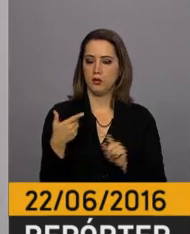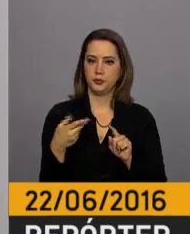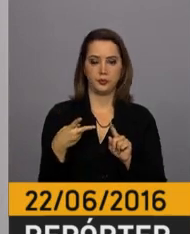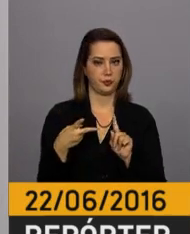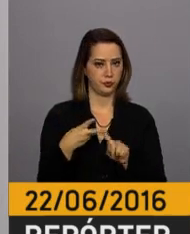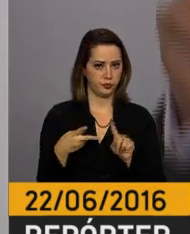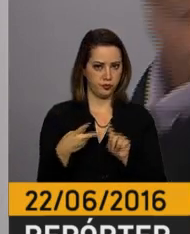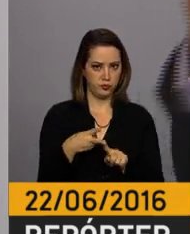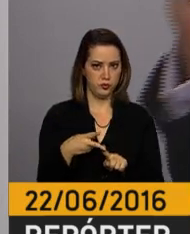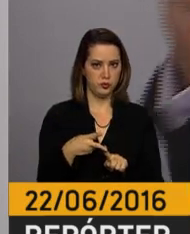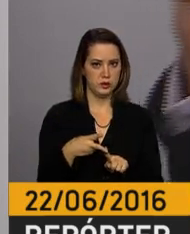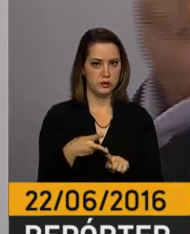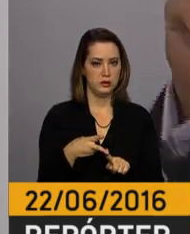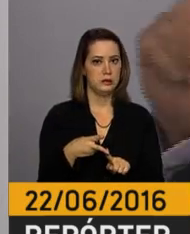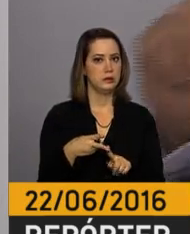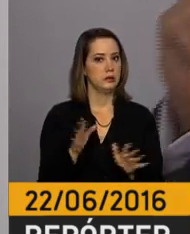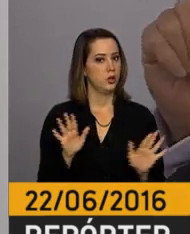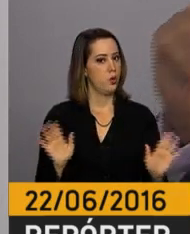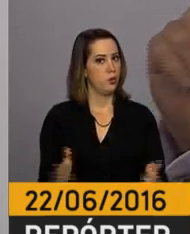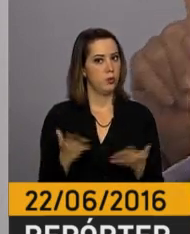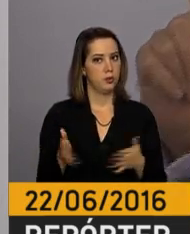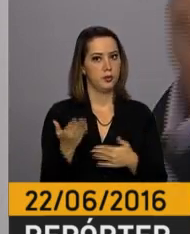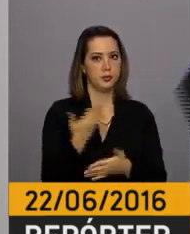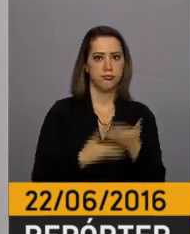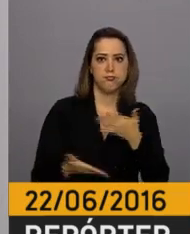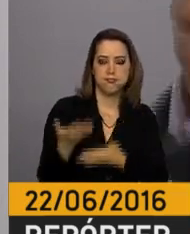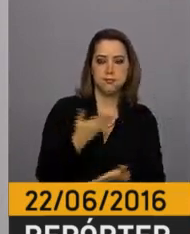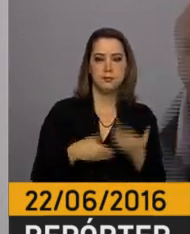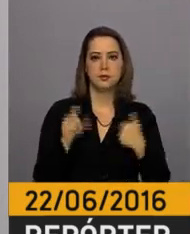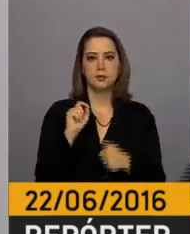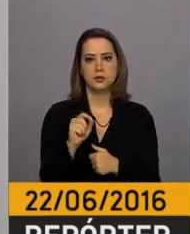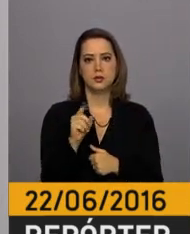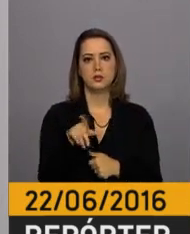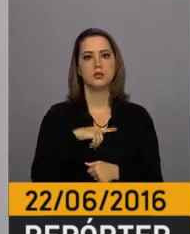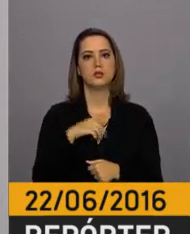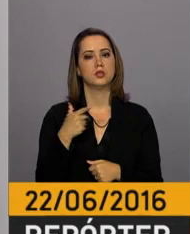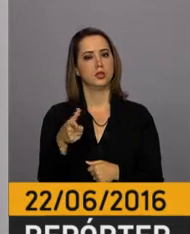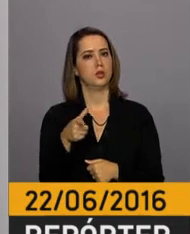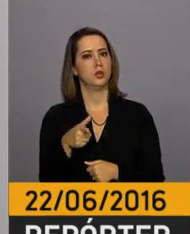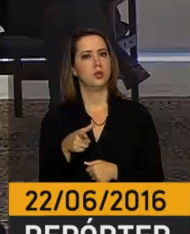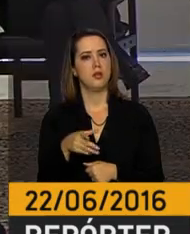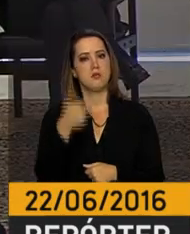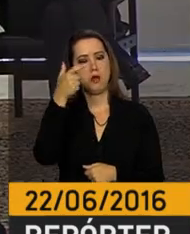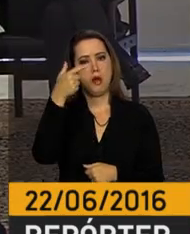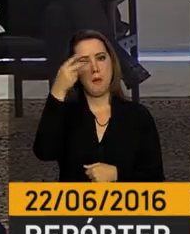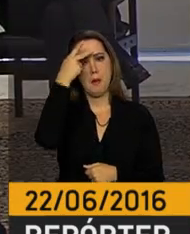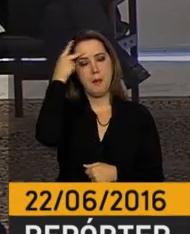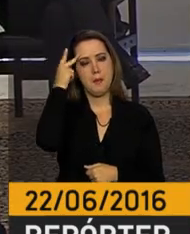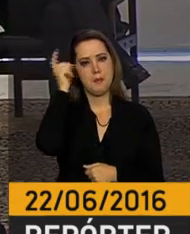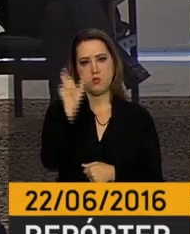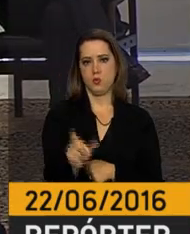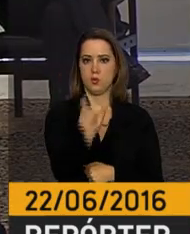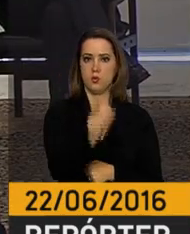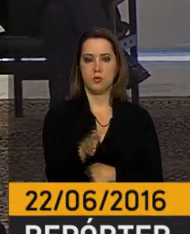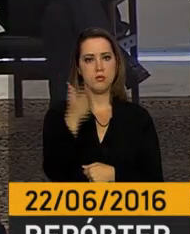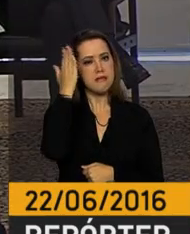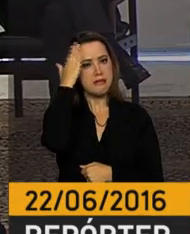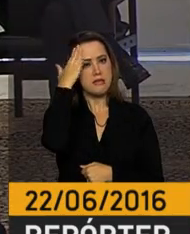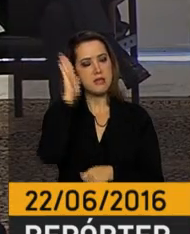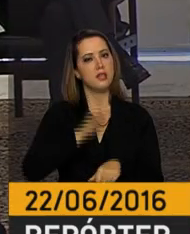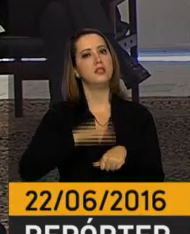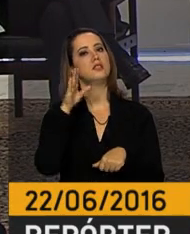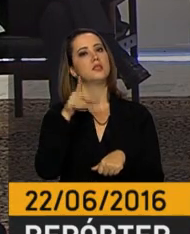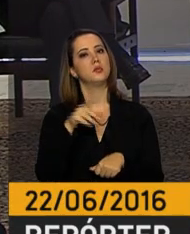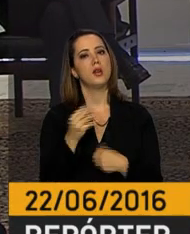isso po era ter na produtividade geral dos fatores estar o cidadão mais bem informado ao tomar decisões em que